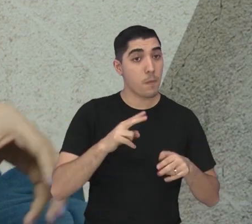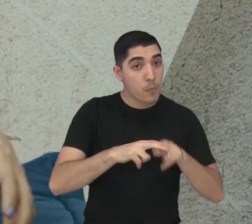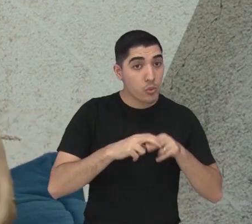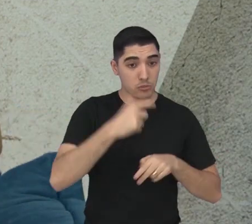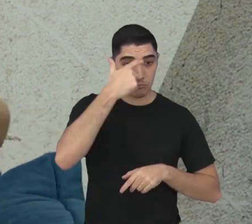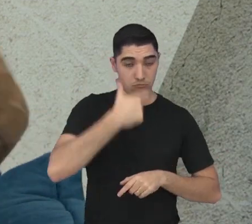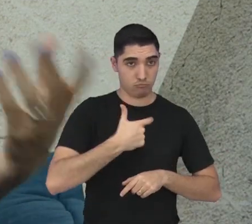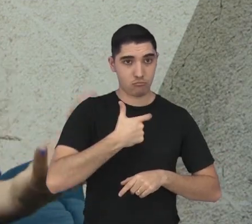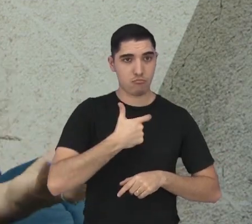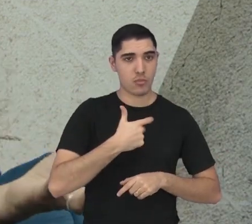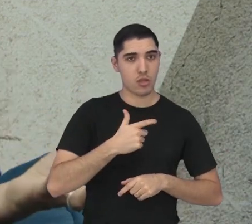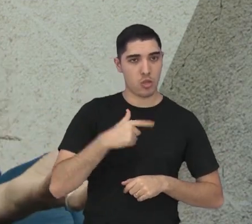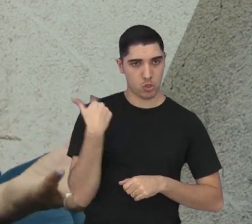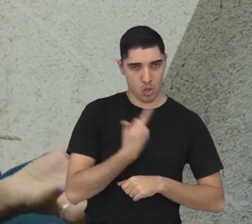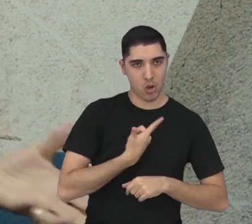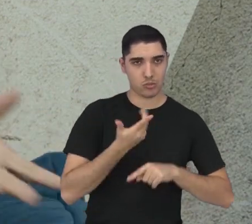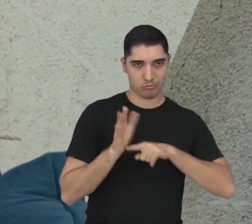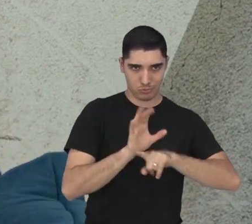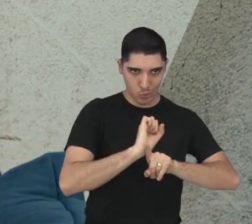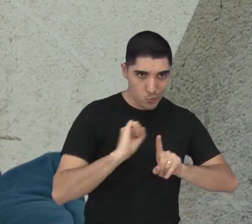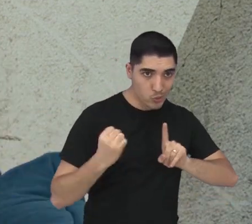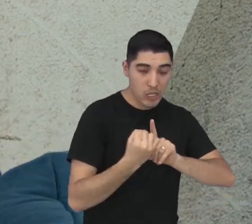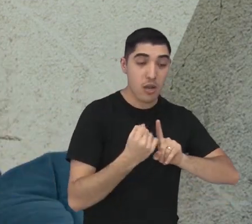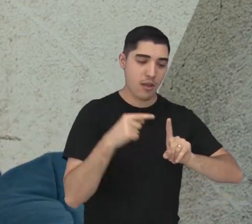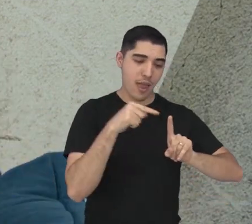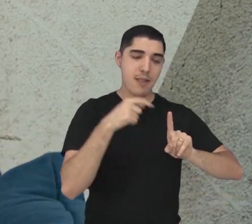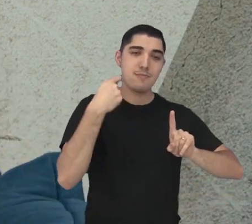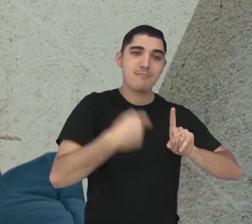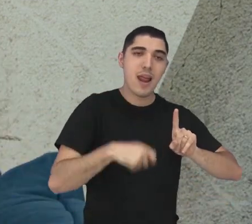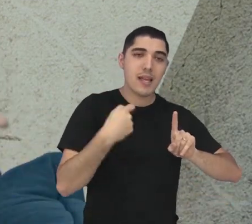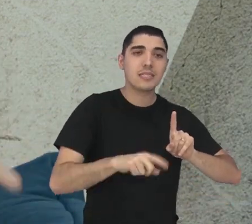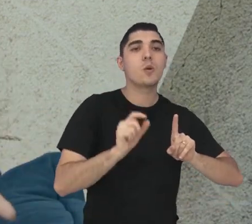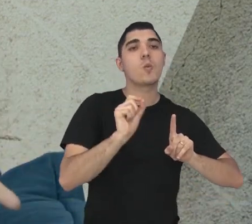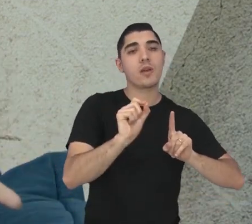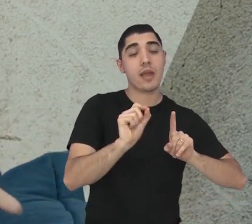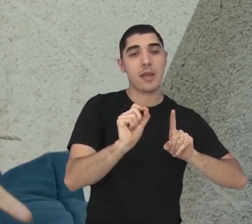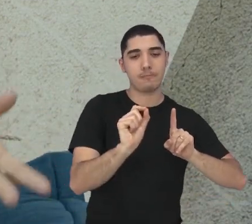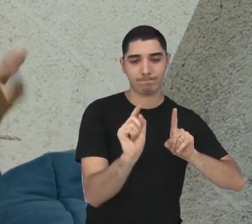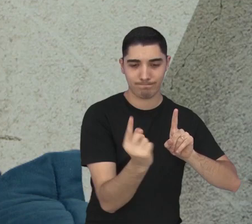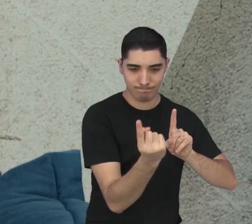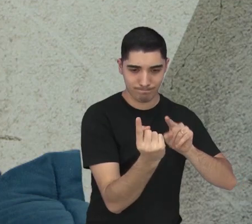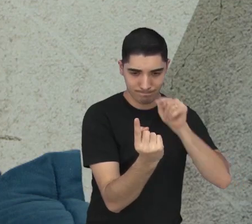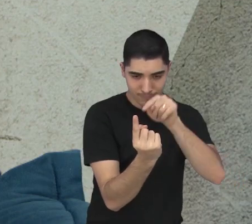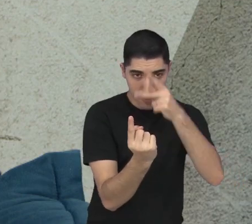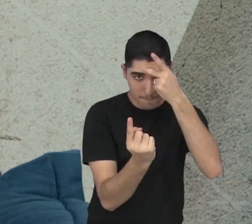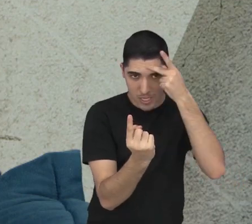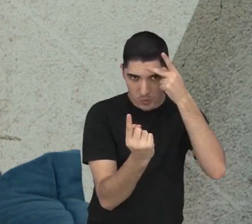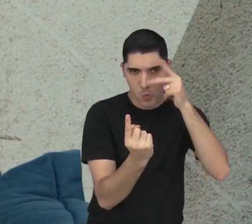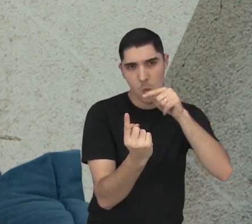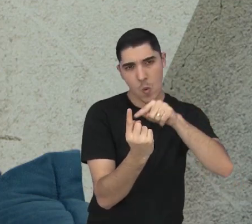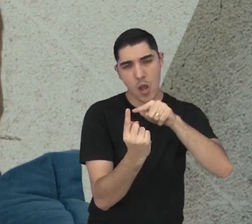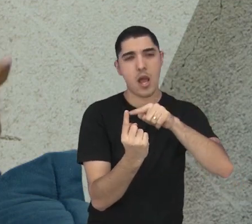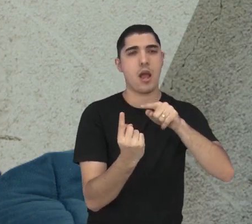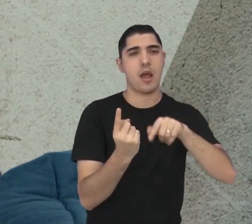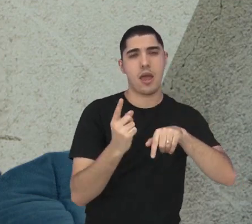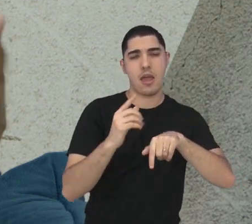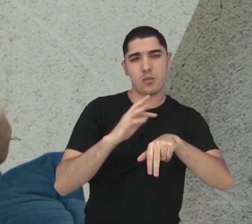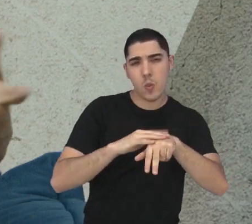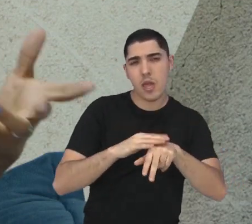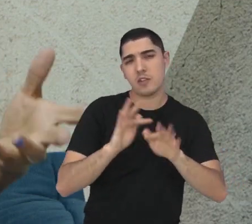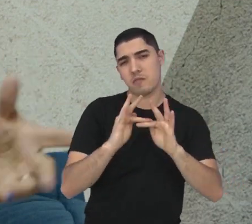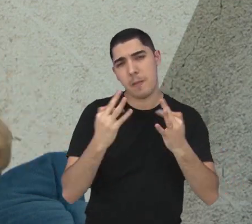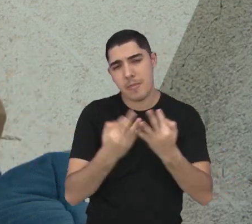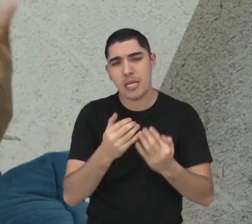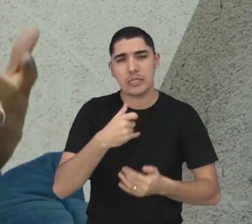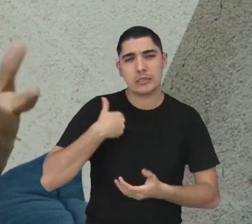alguma forma, cabe ao assistente social, à assistente social, favorecer que o indivíduo, o paciente, a pessoa,